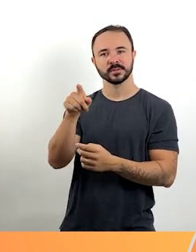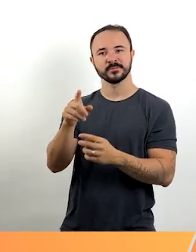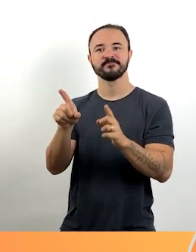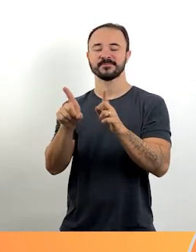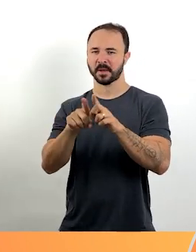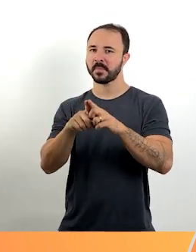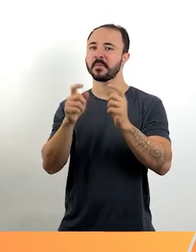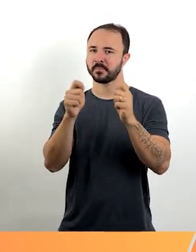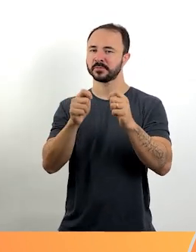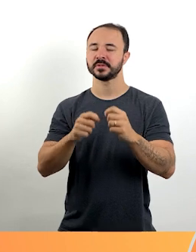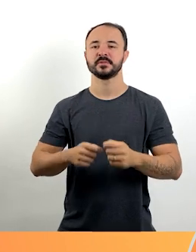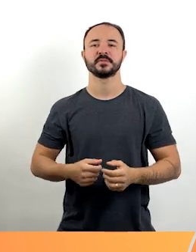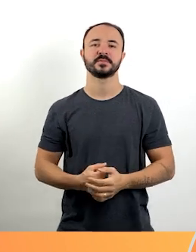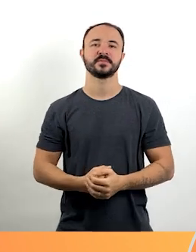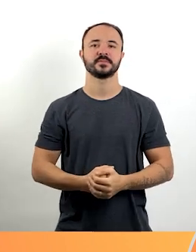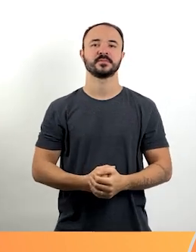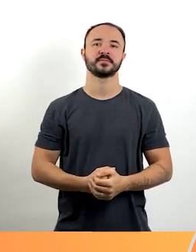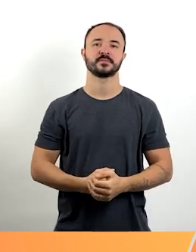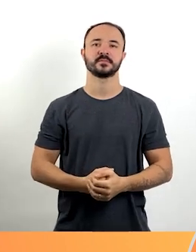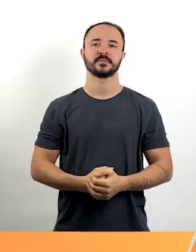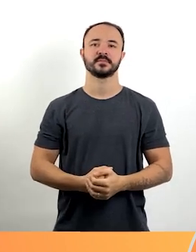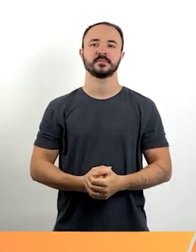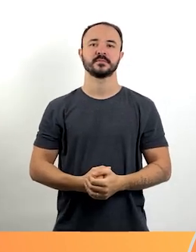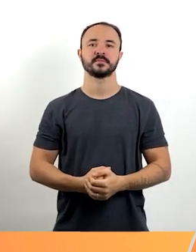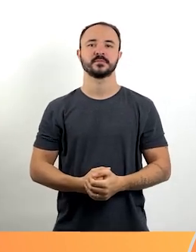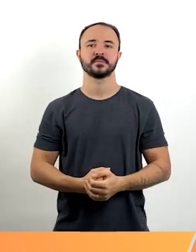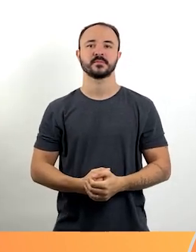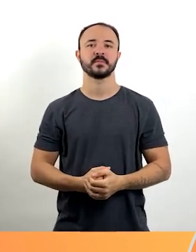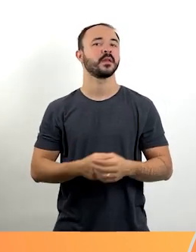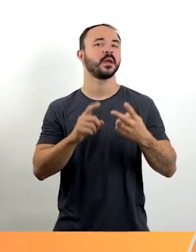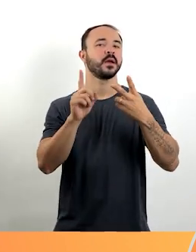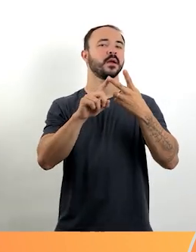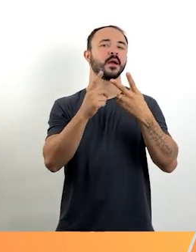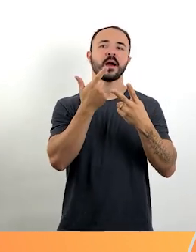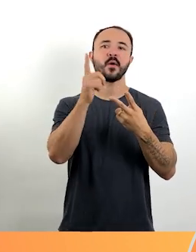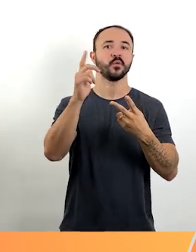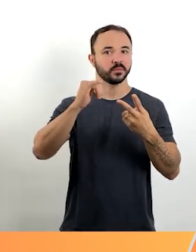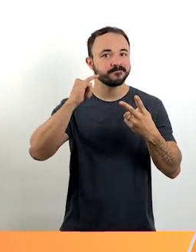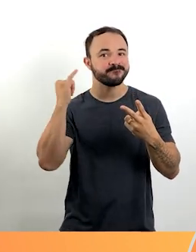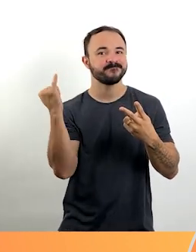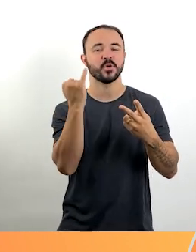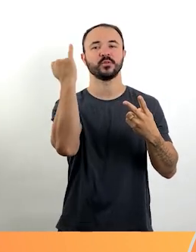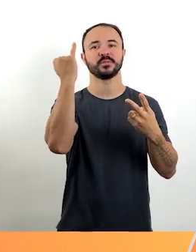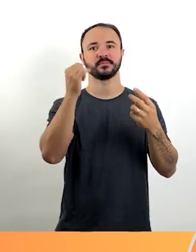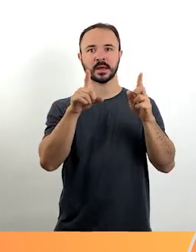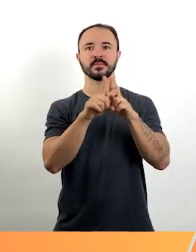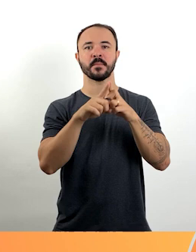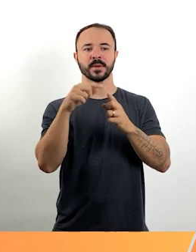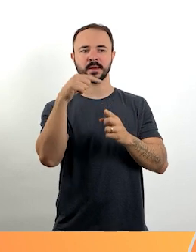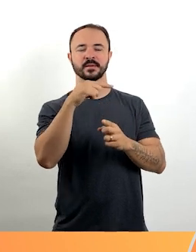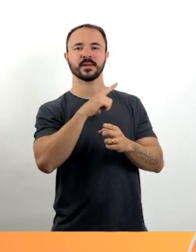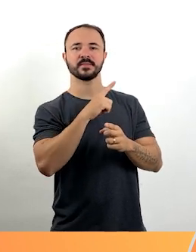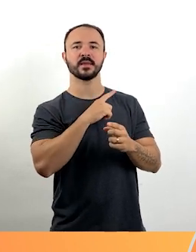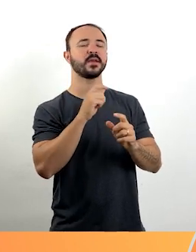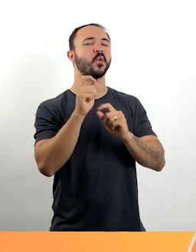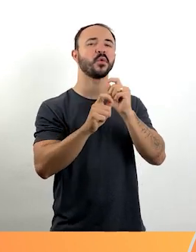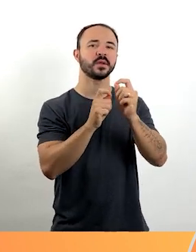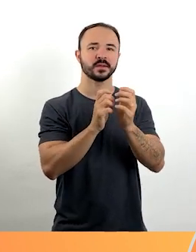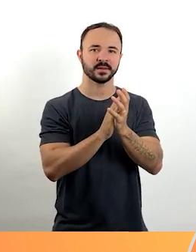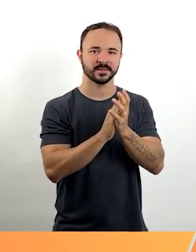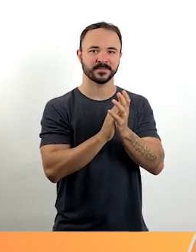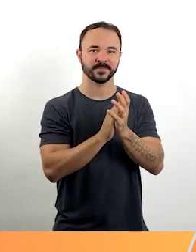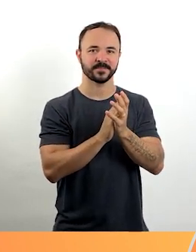ser observado dentro dessa modalidade. Um outro aspecto importante a gente identificar sobre o seu histórico,